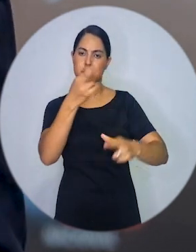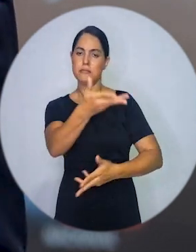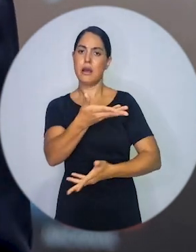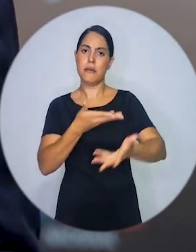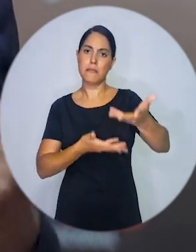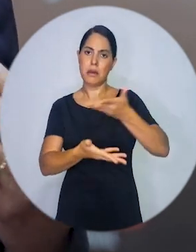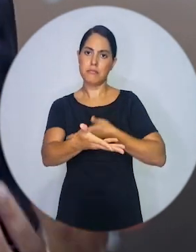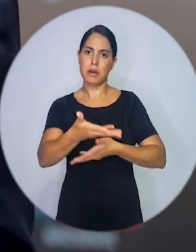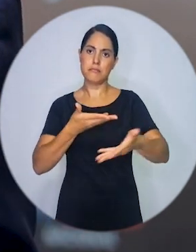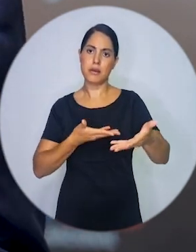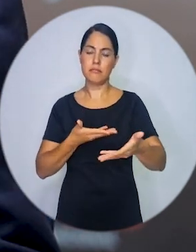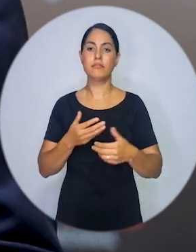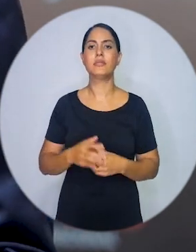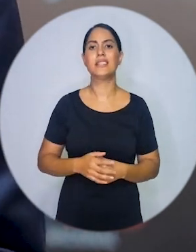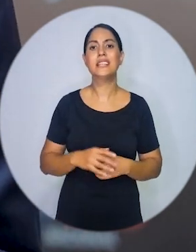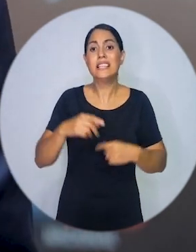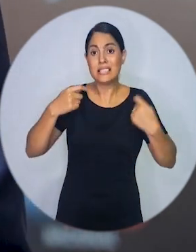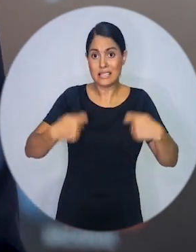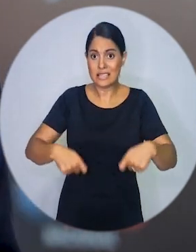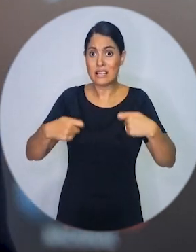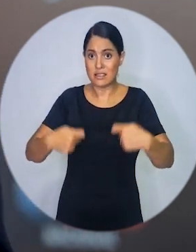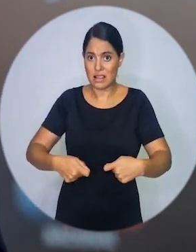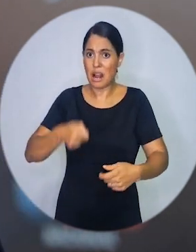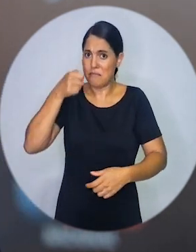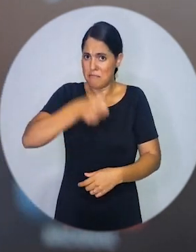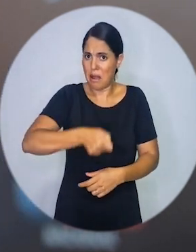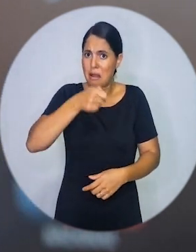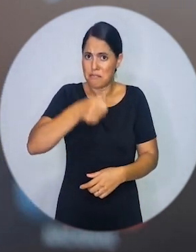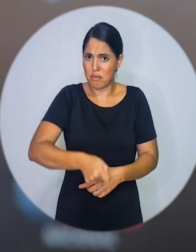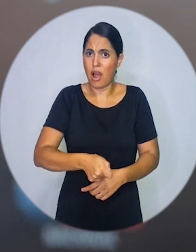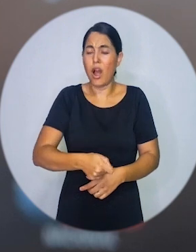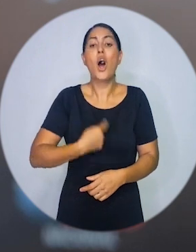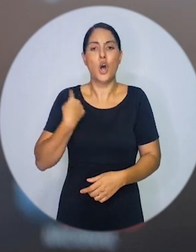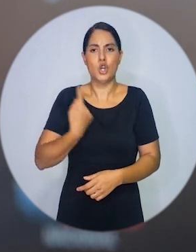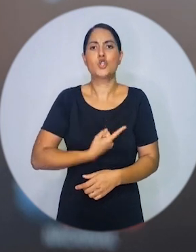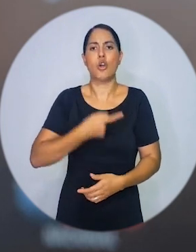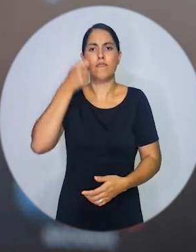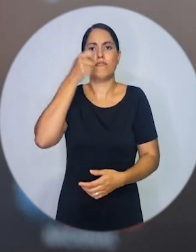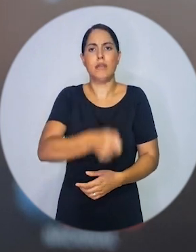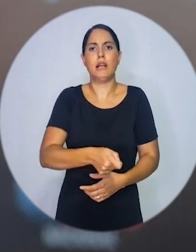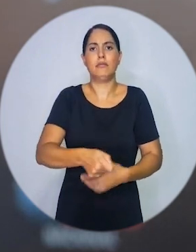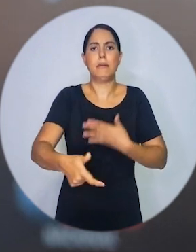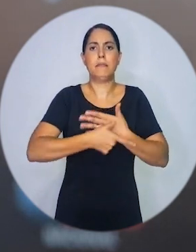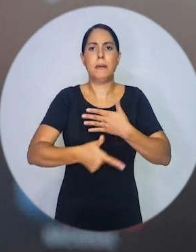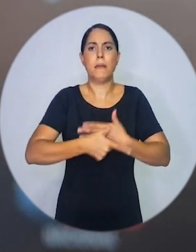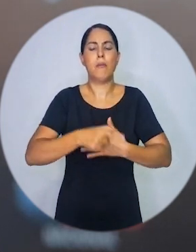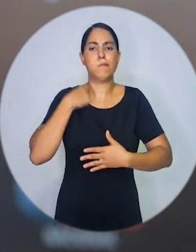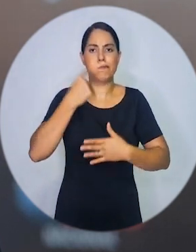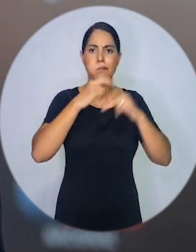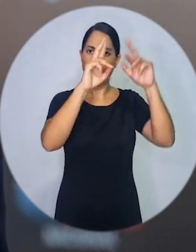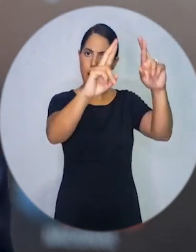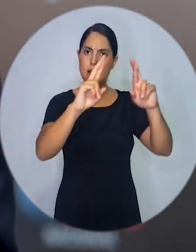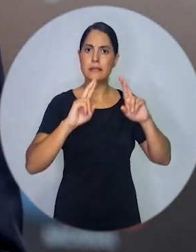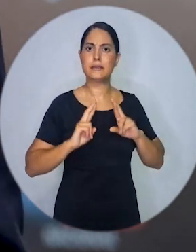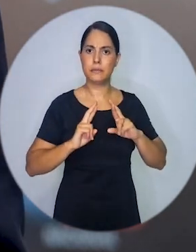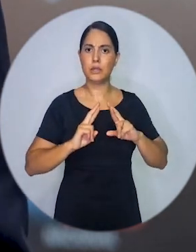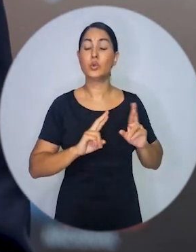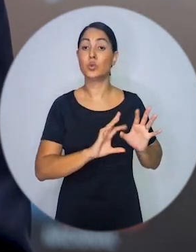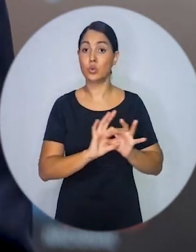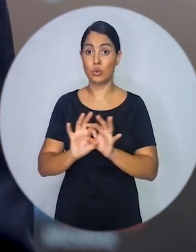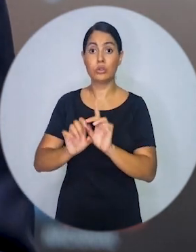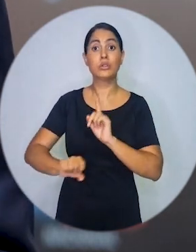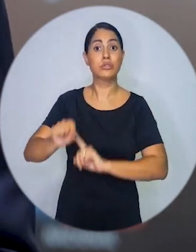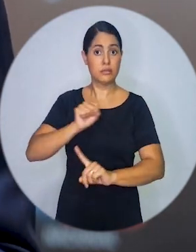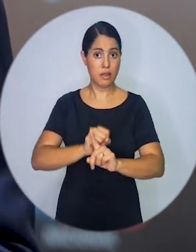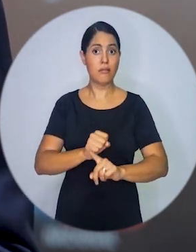quando precisamos, nós adotamos as medidas mais corretivas necessárias para que se respeite o papel